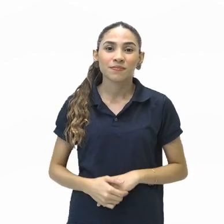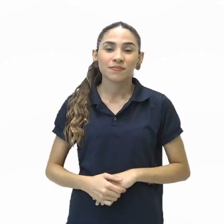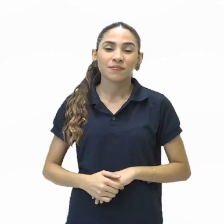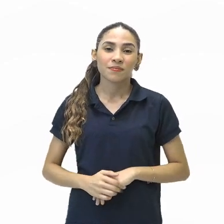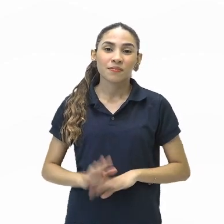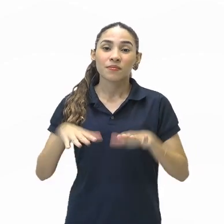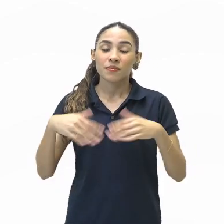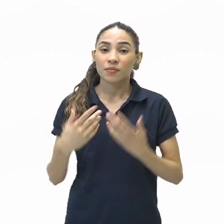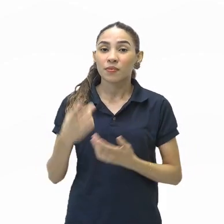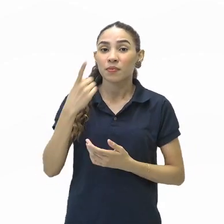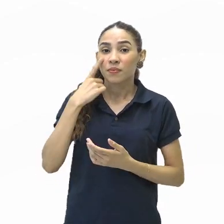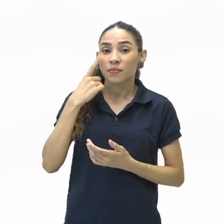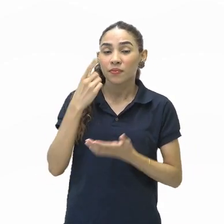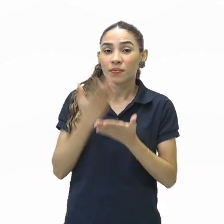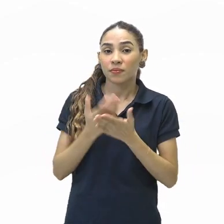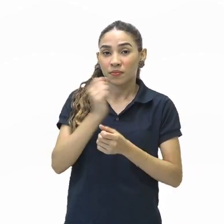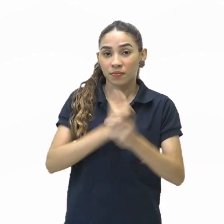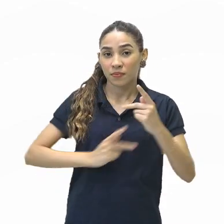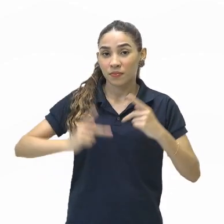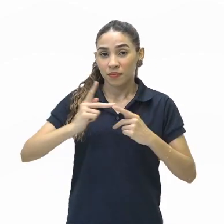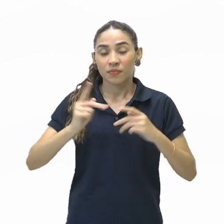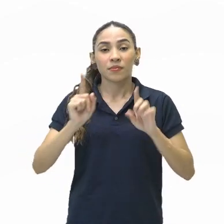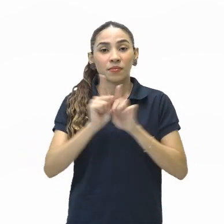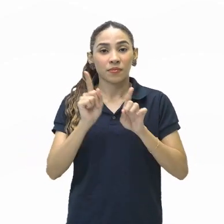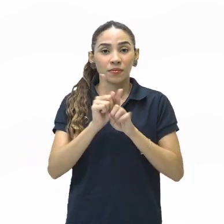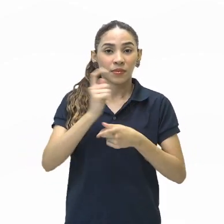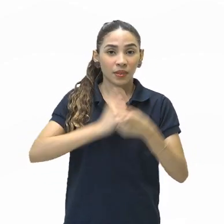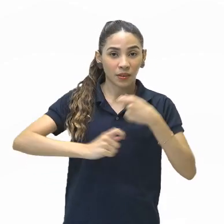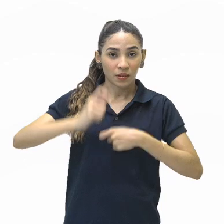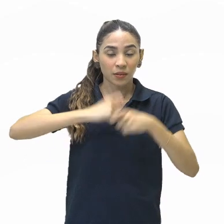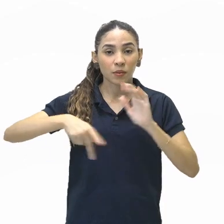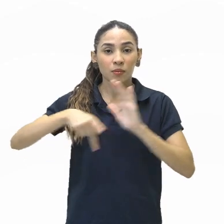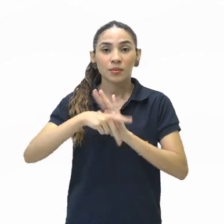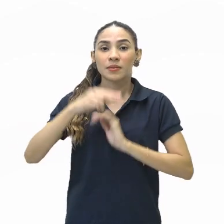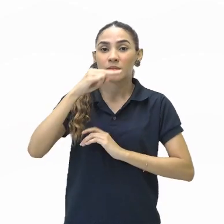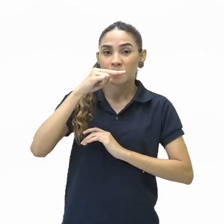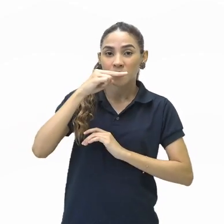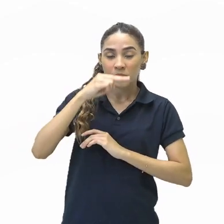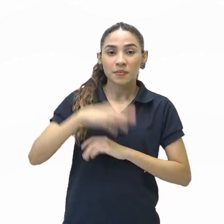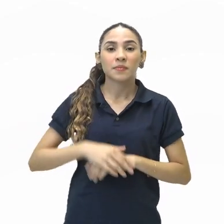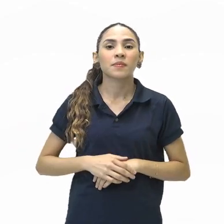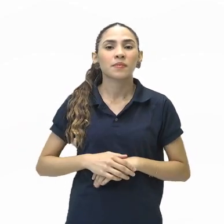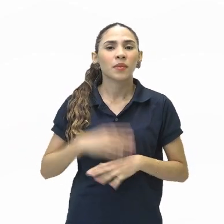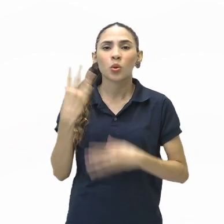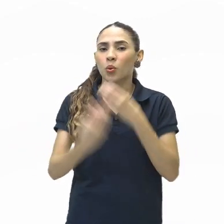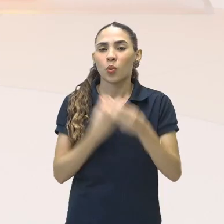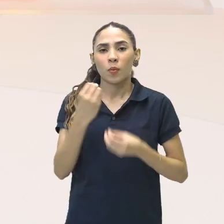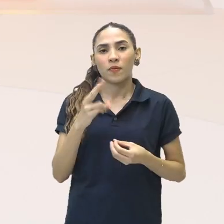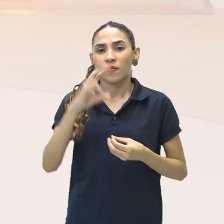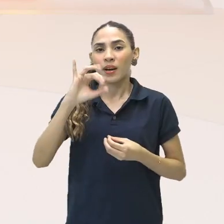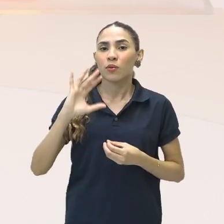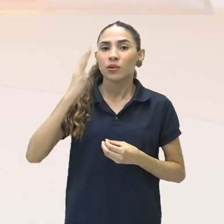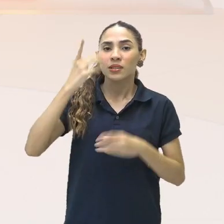nós vimos a questão administrativa, a questão econômica da cana-de-açúcar. E como é que vai ser organizada